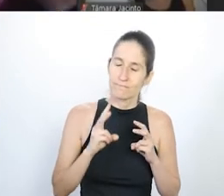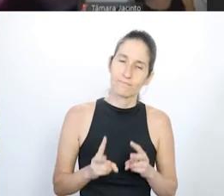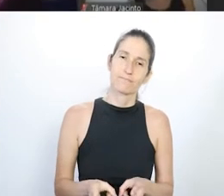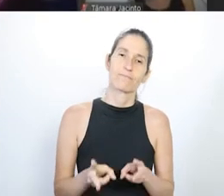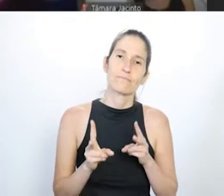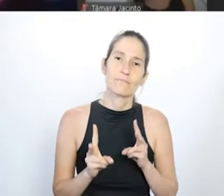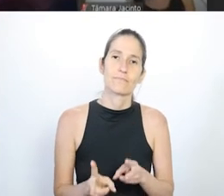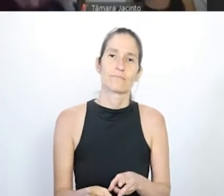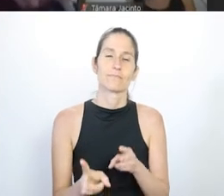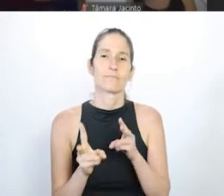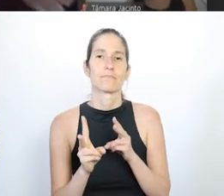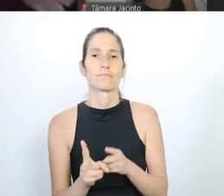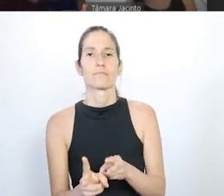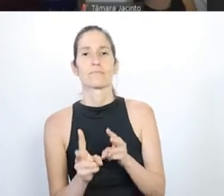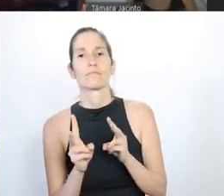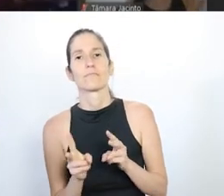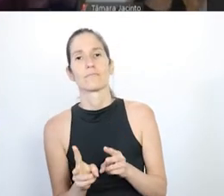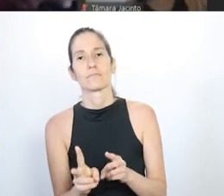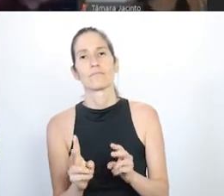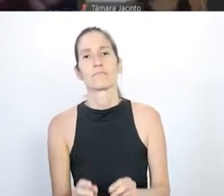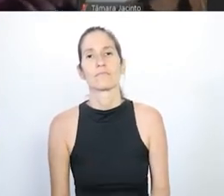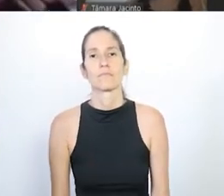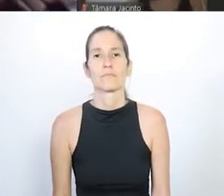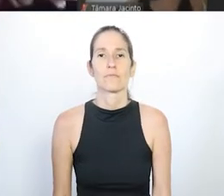No braço de